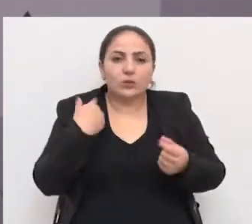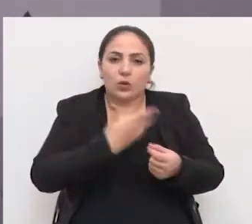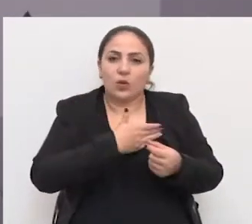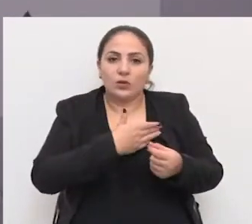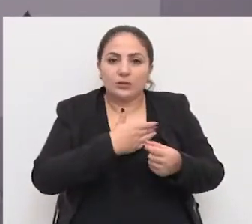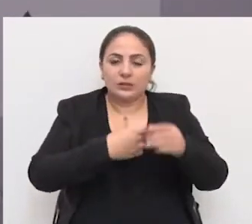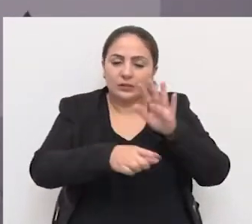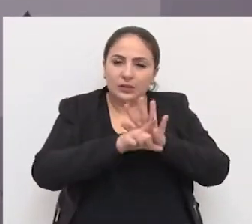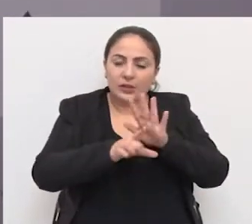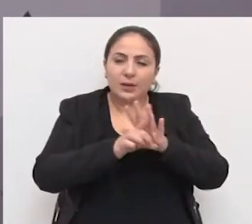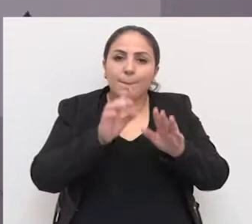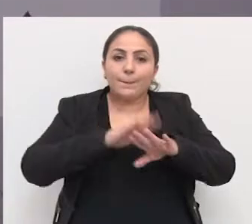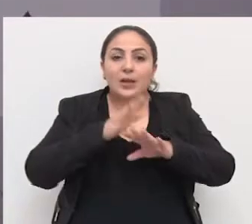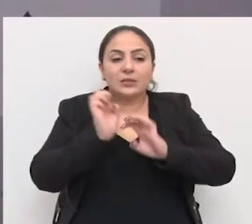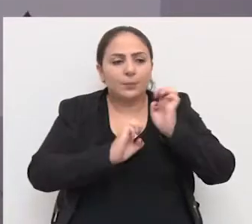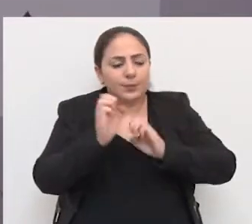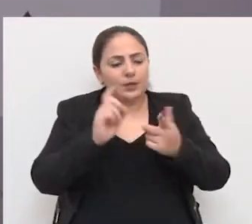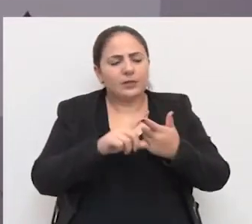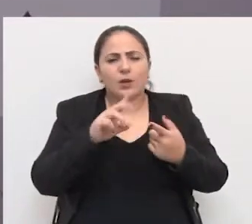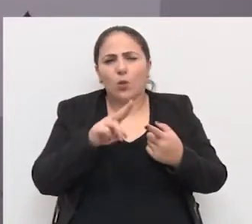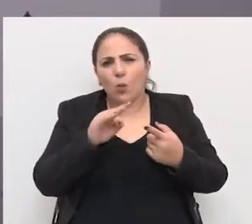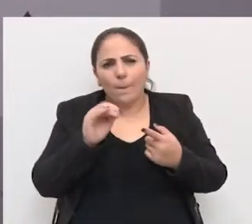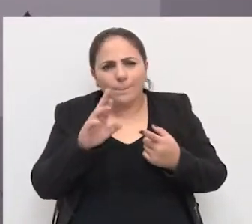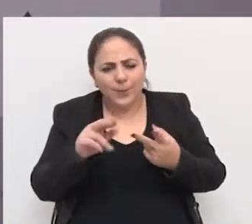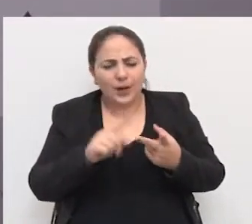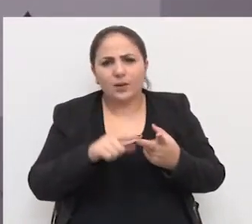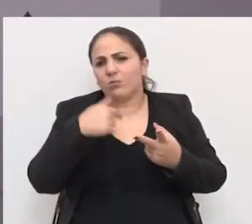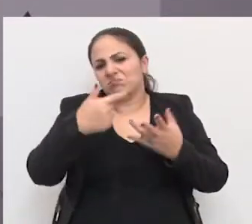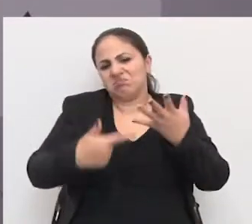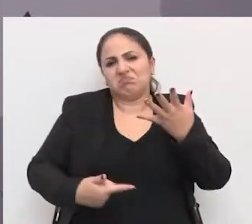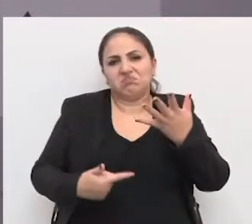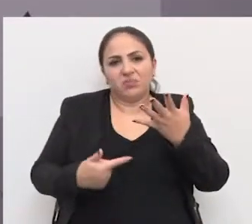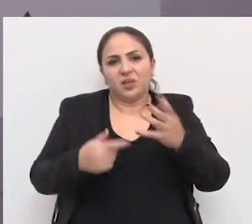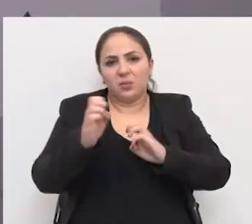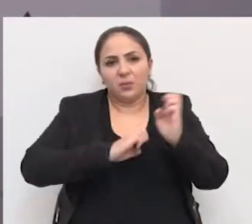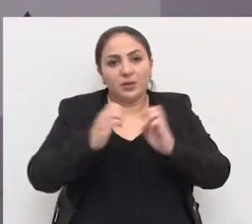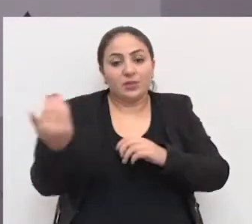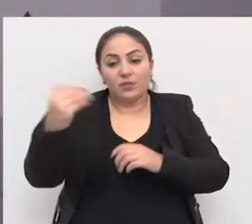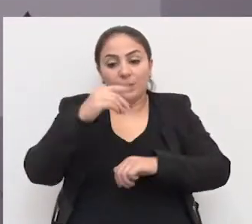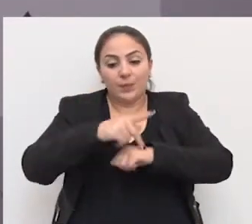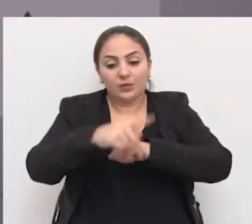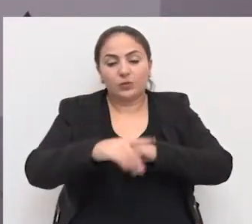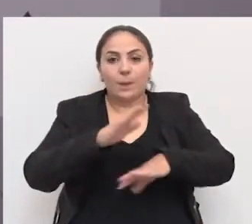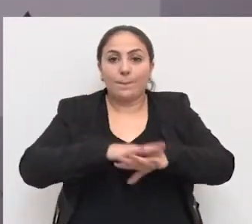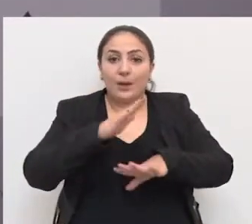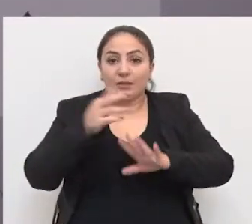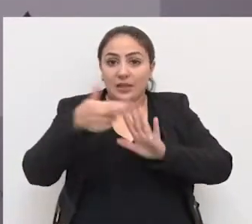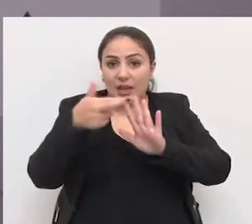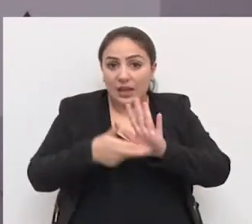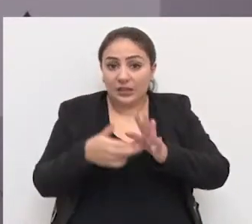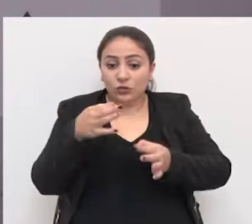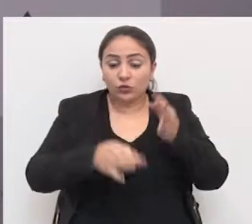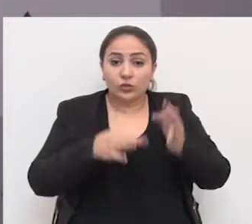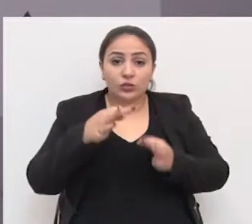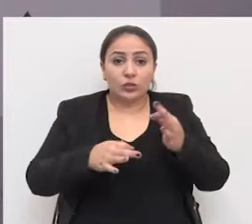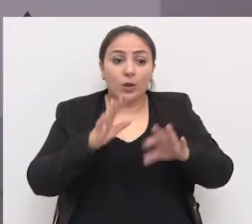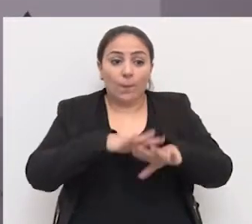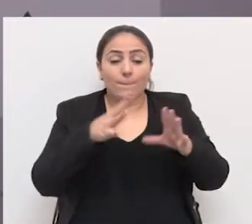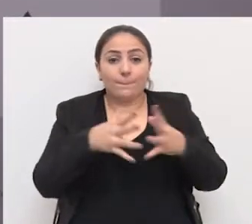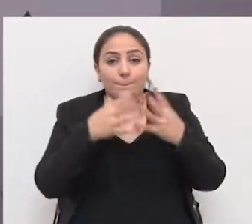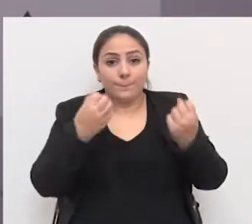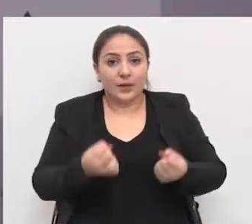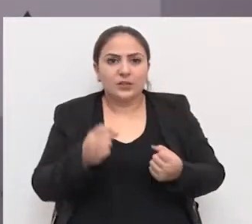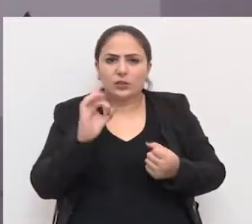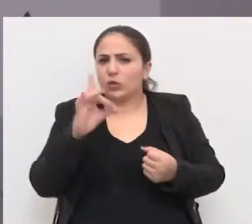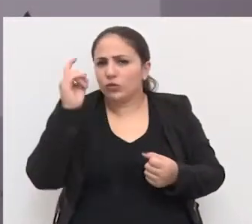do Congresso, para que mais empresas, como por exemplo Uber, Cabify ou Safer, venham a Passo Fundo. Um ordenamento jurídico mais complexo, mais conservador nesse